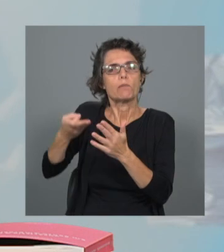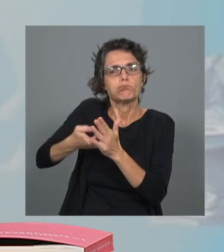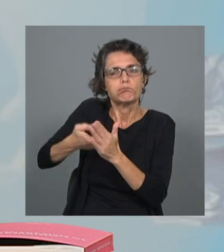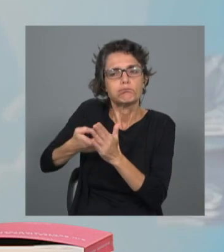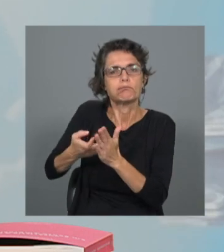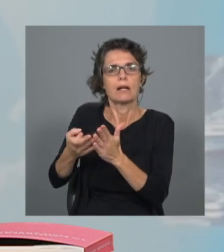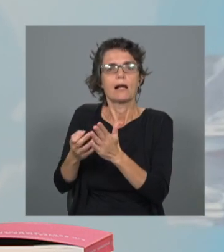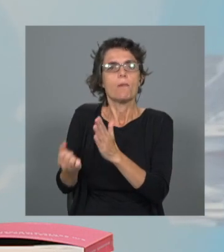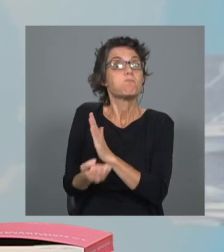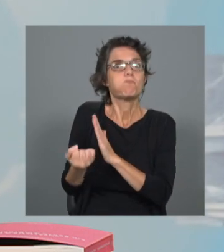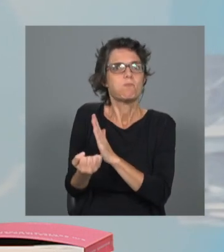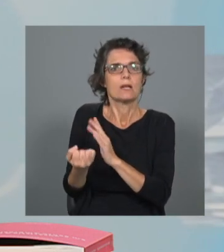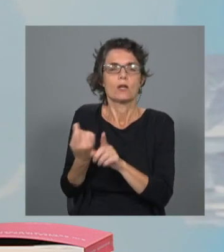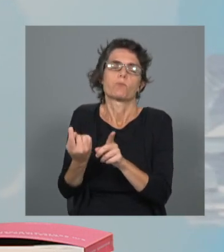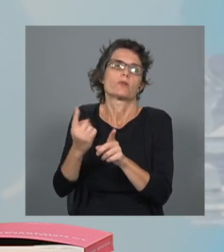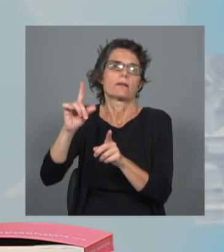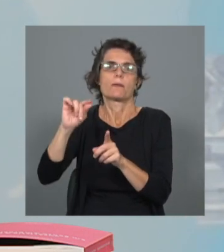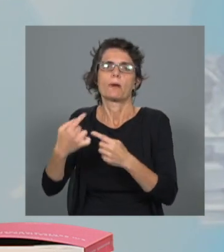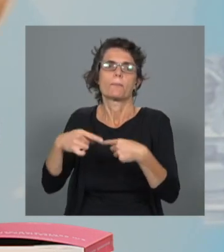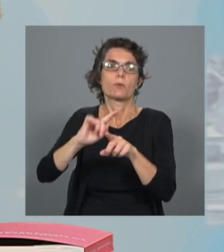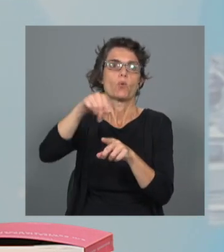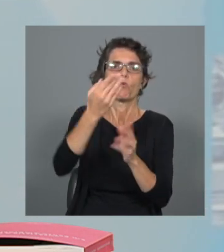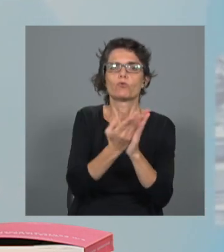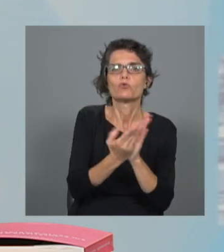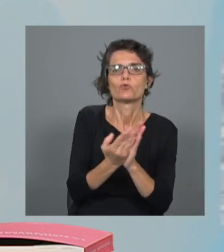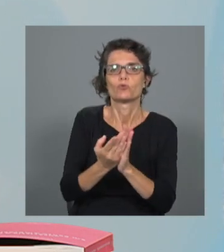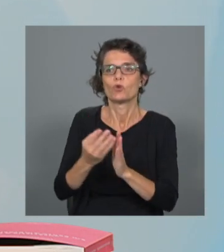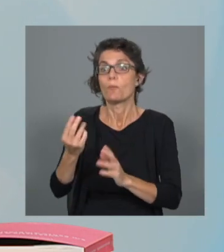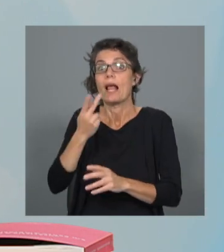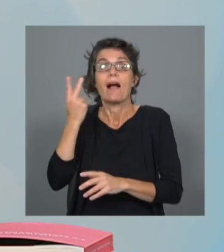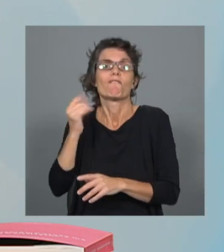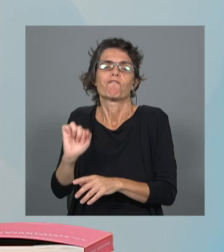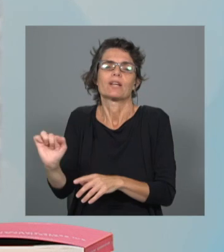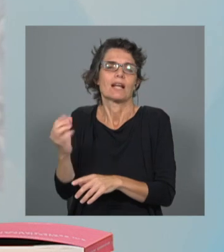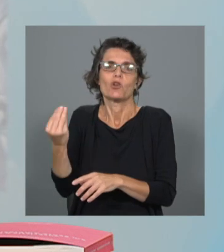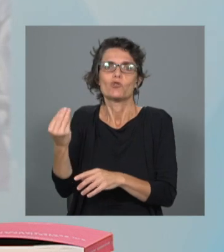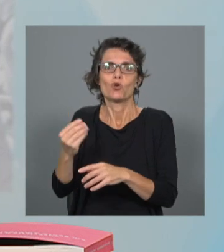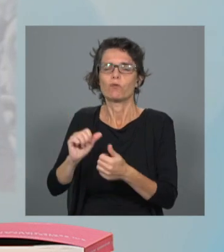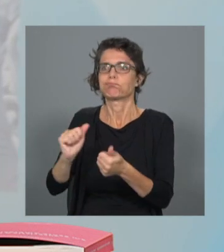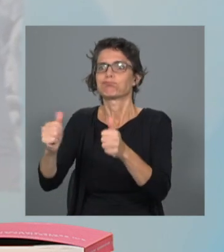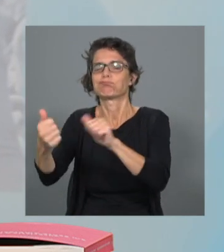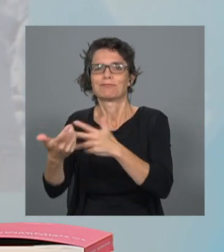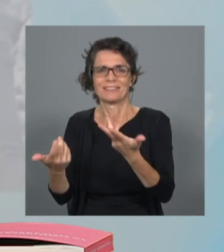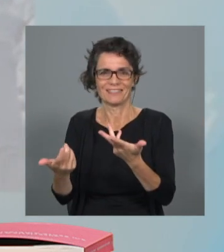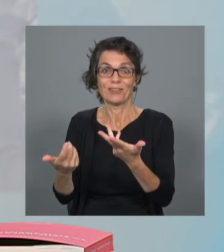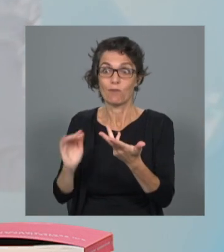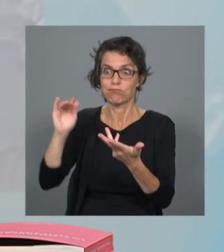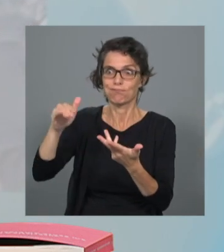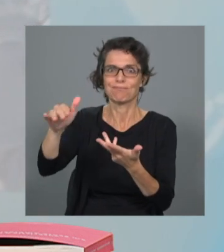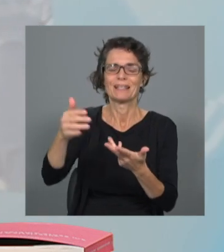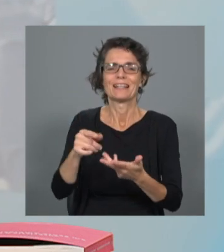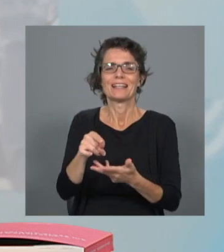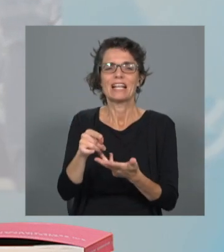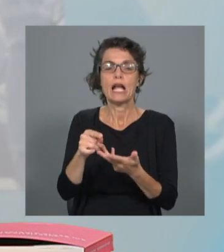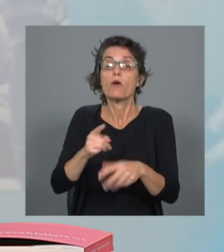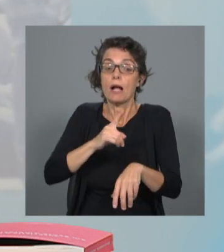gosto necessário, porque por causa de estudos, de muitas solicitações, é uma altura da vida com muitas mudanças. Já os que já têm mais tempo,